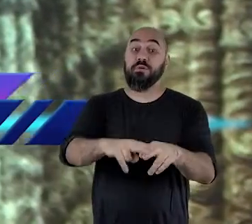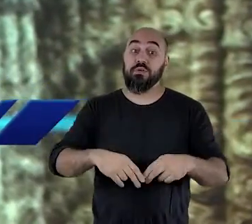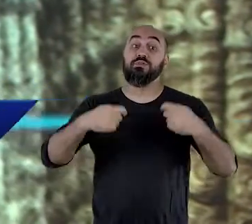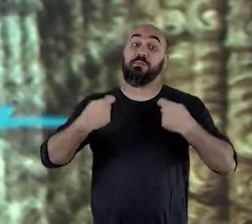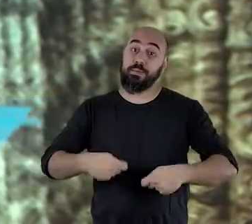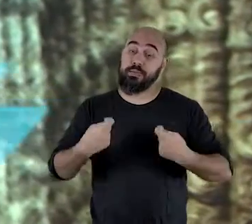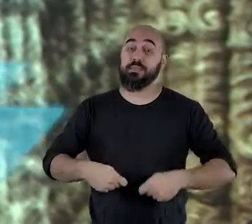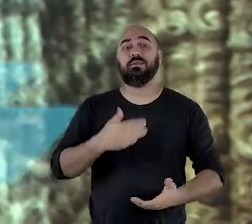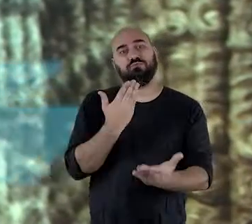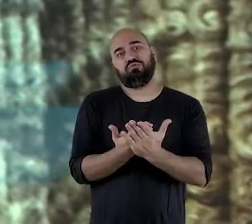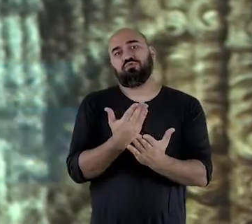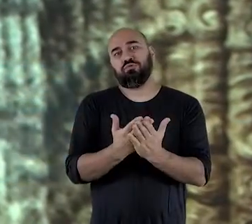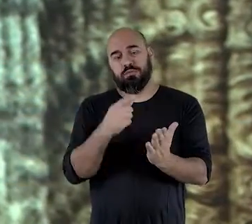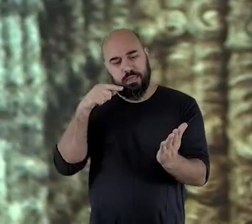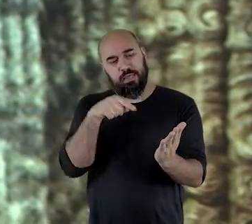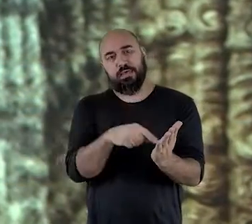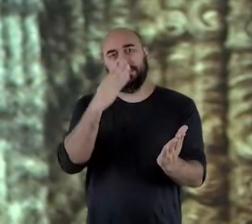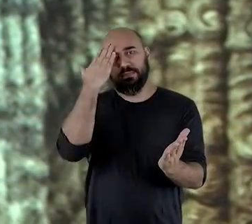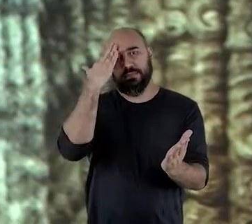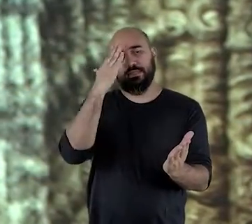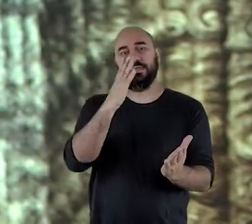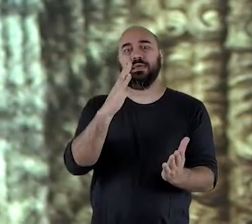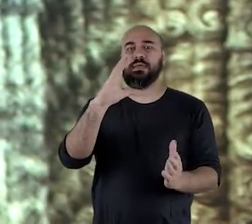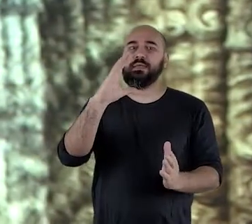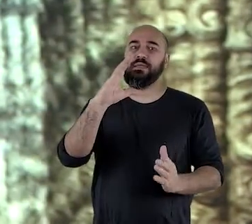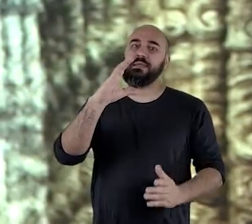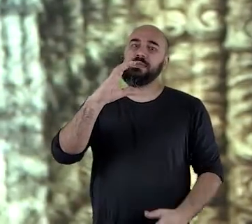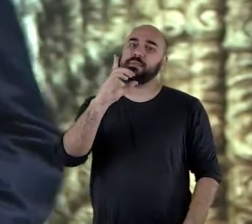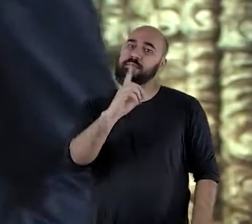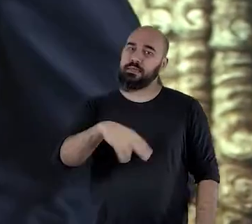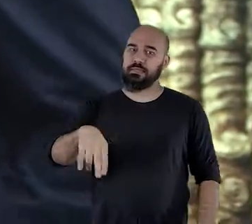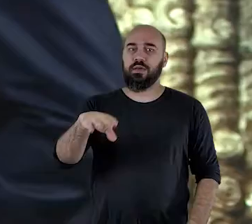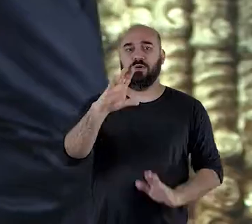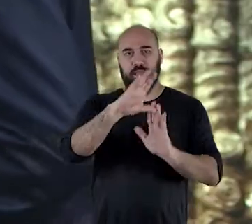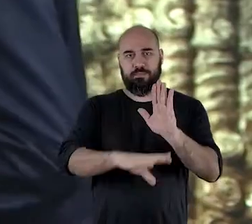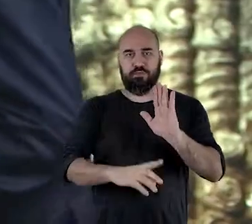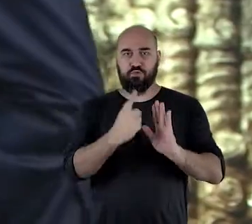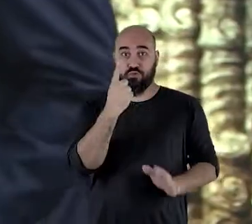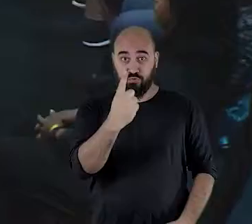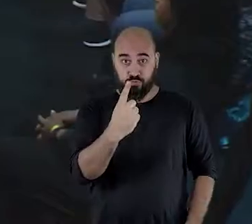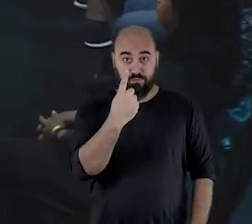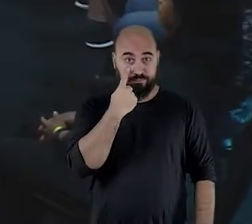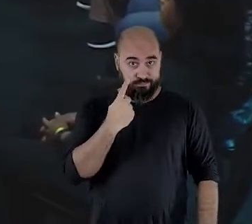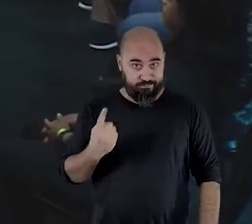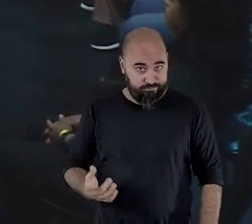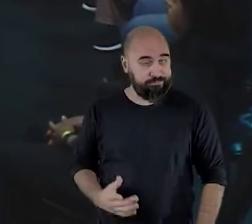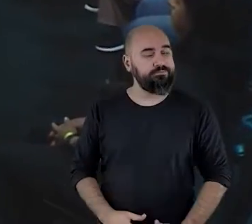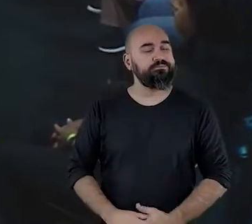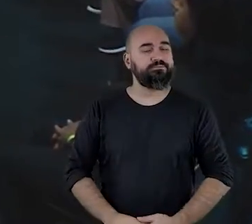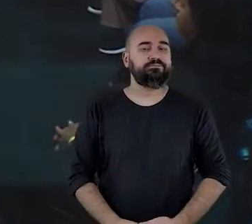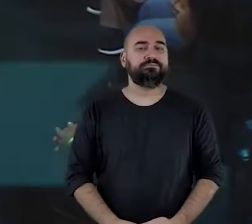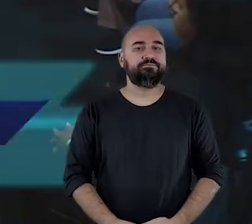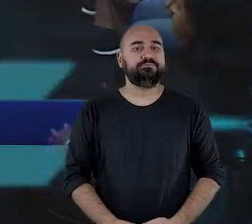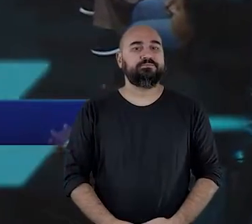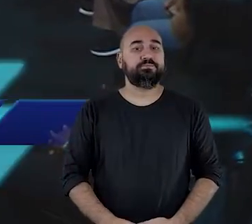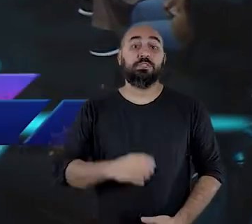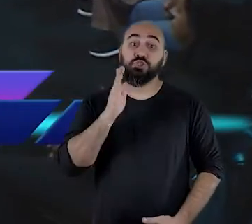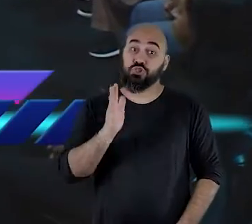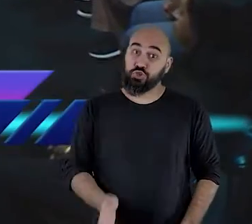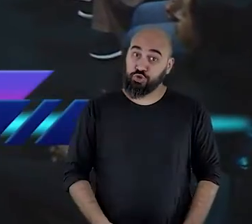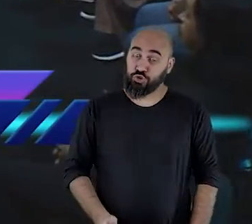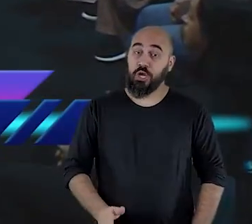então para a palavra de Deus, para entender Daniel capítulo 1. Eu já tenho a minha Bíblia